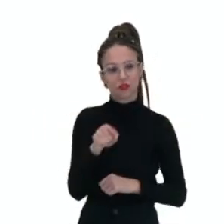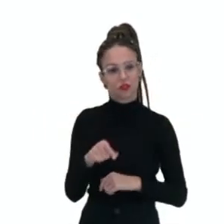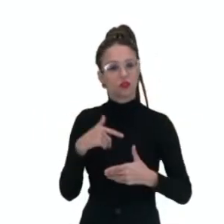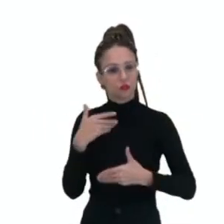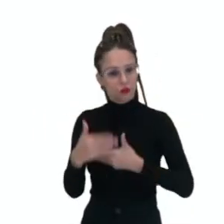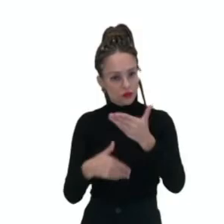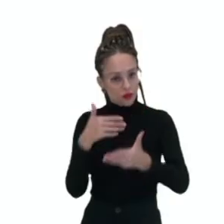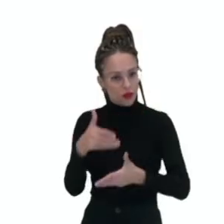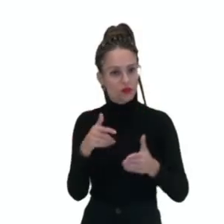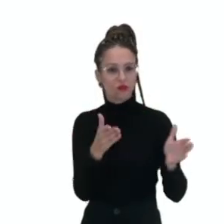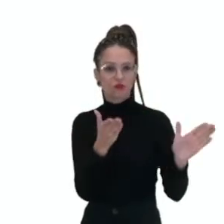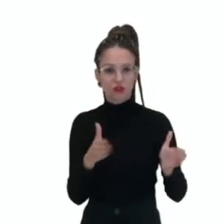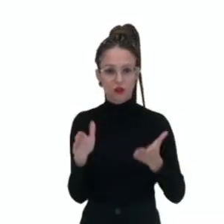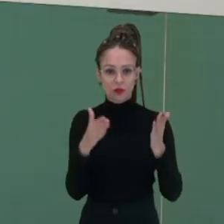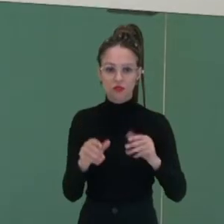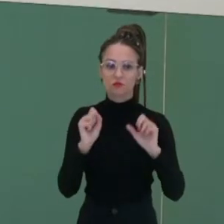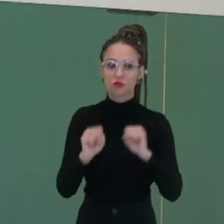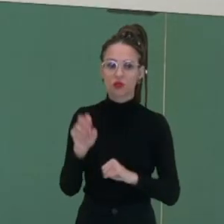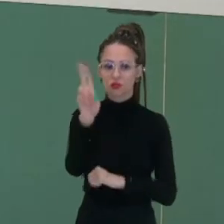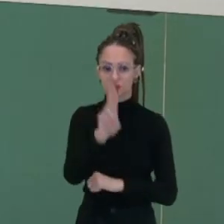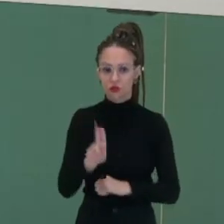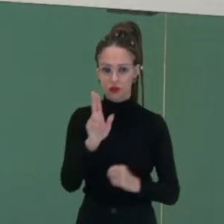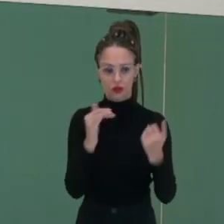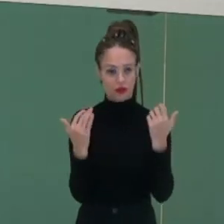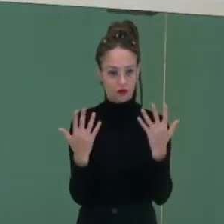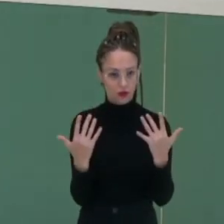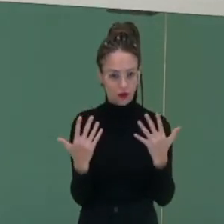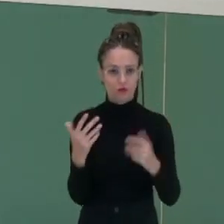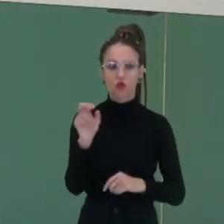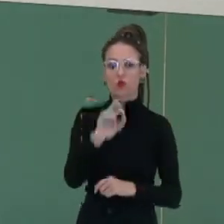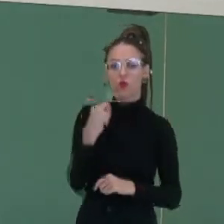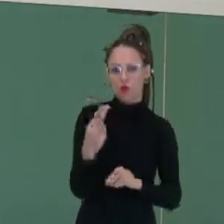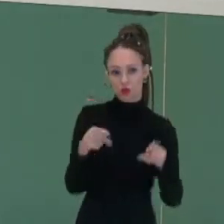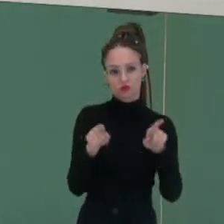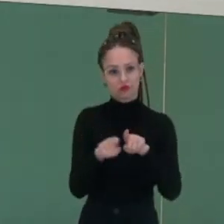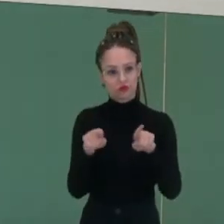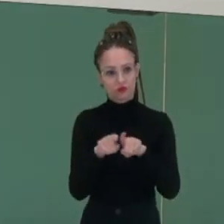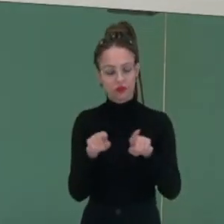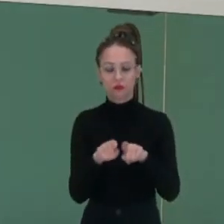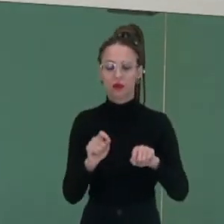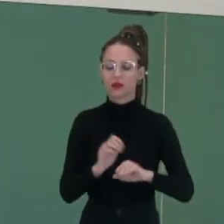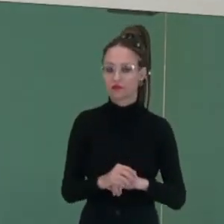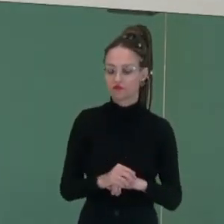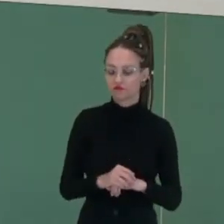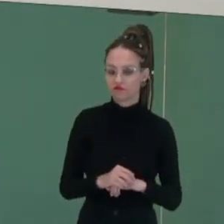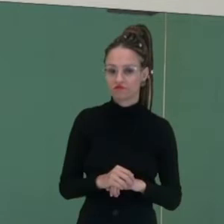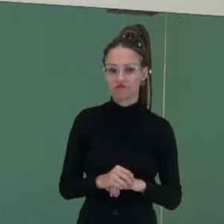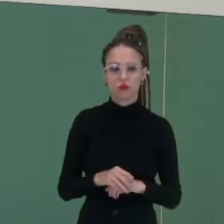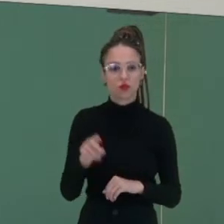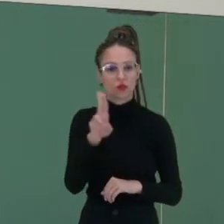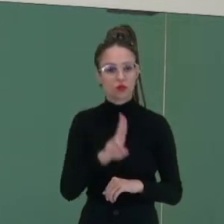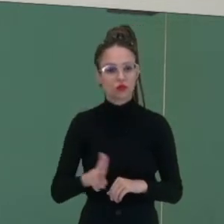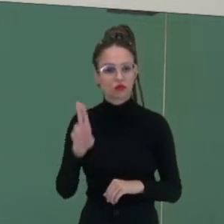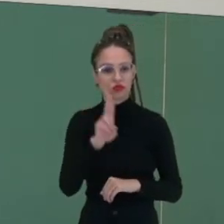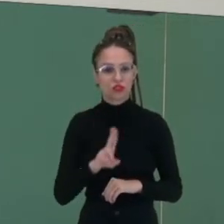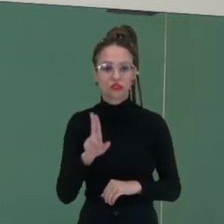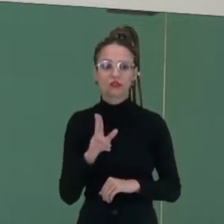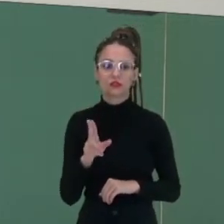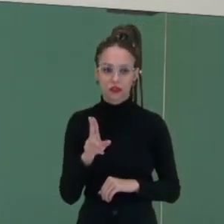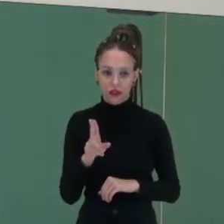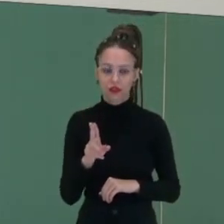de fabricação, pode ser usado as mãos, ou ainda, né, você poderá estar utilizando o